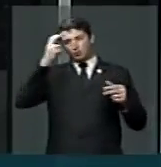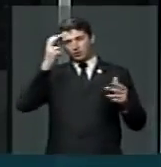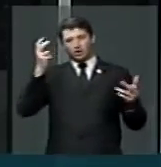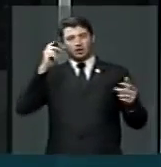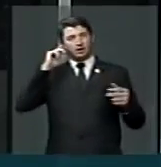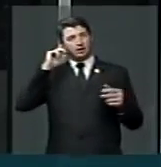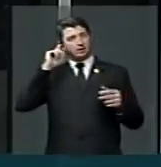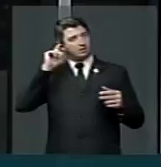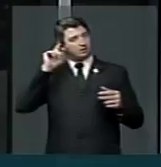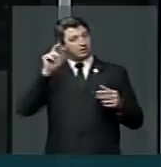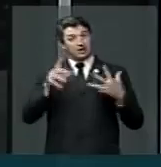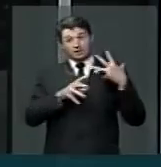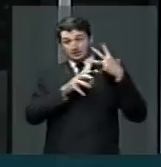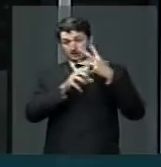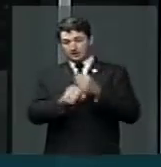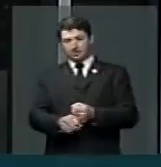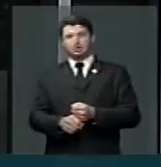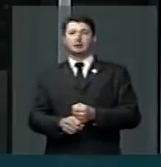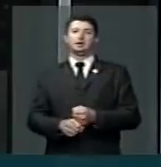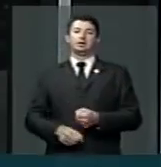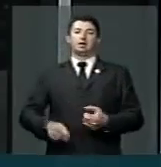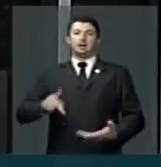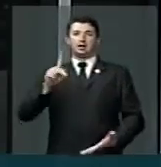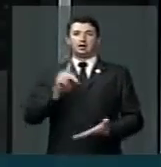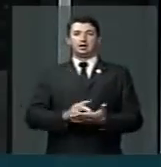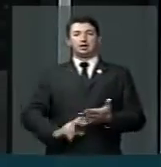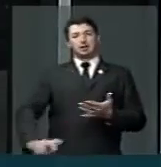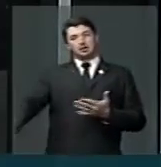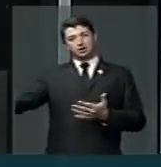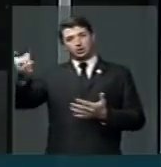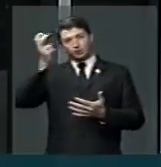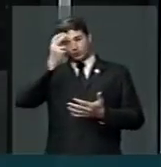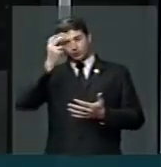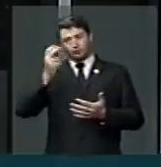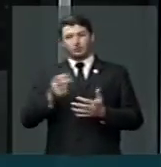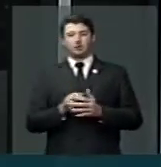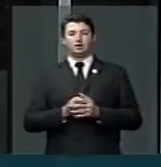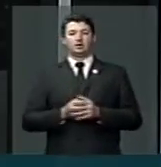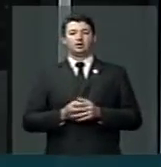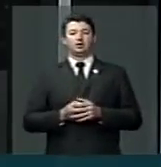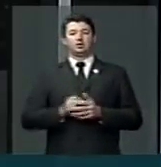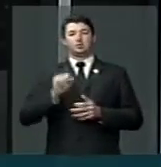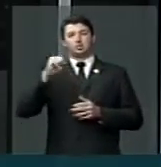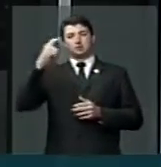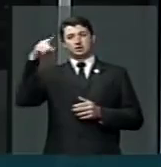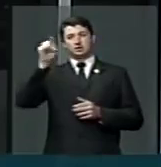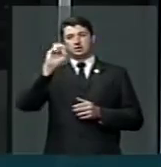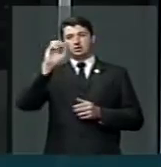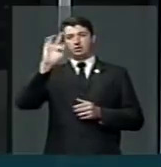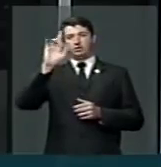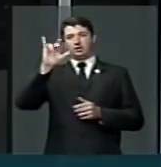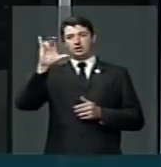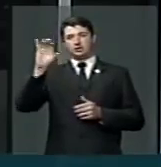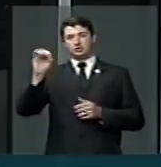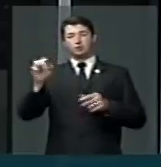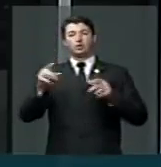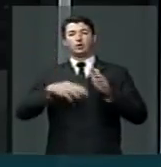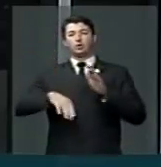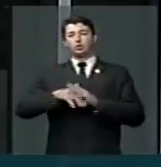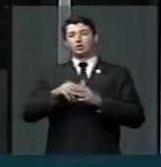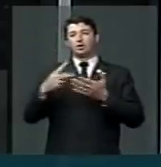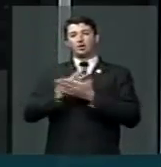culturais, resgatando a realidade e a cultura do São Francisco e da região de